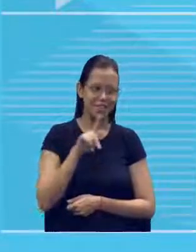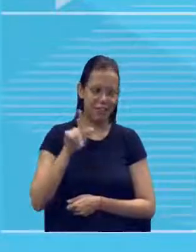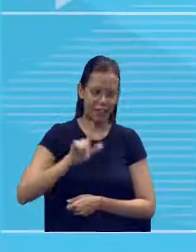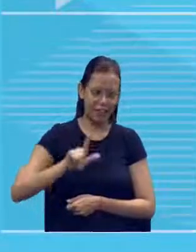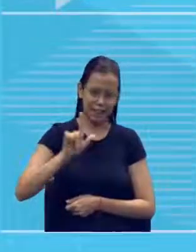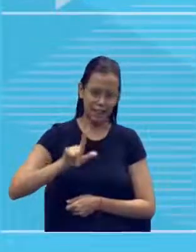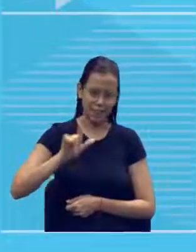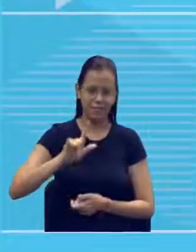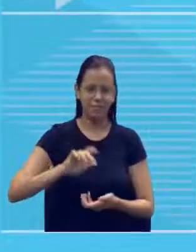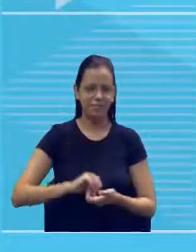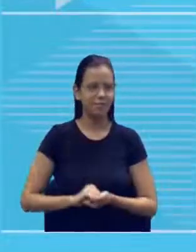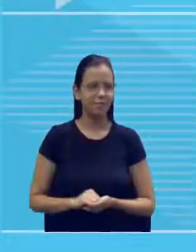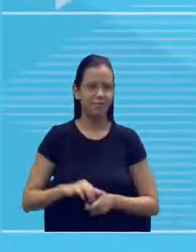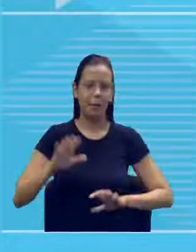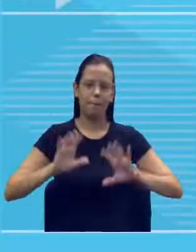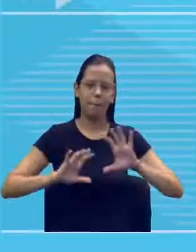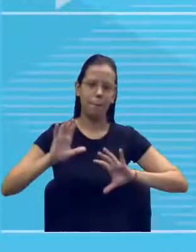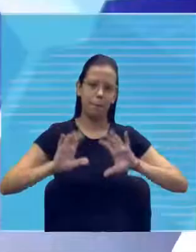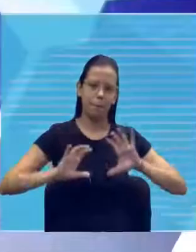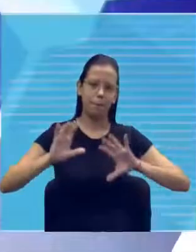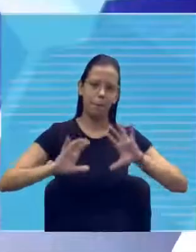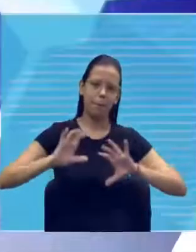Oi, viu? A quebradeira sua.